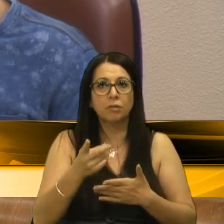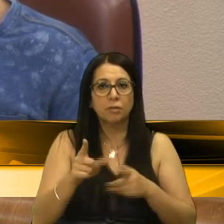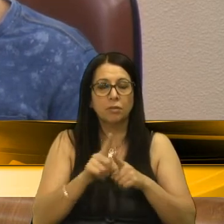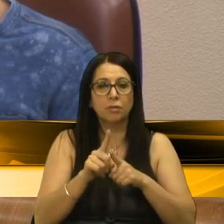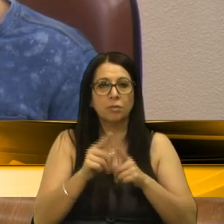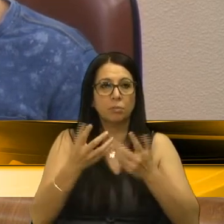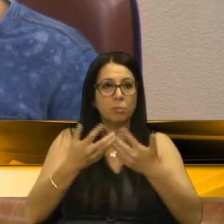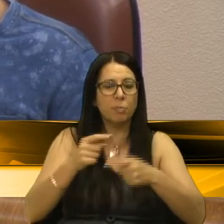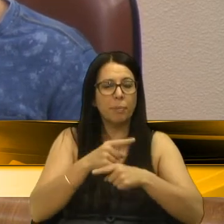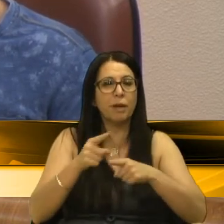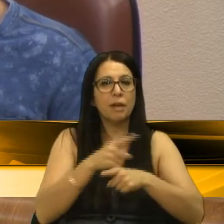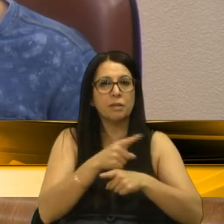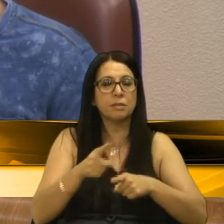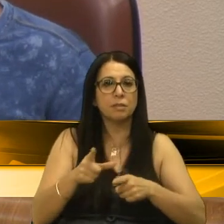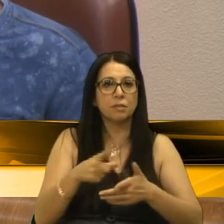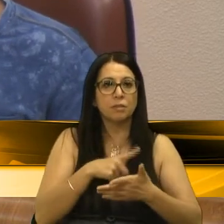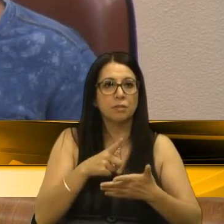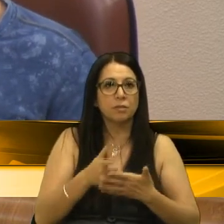que